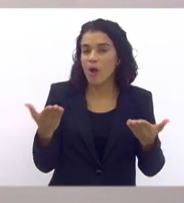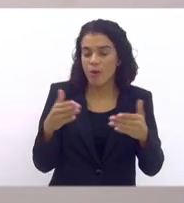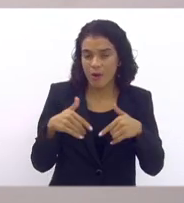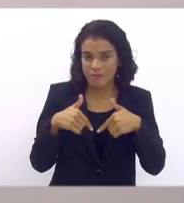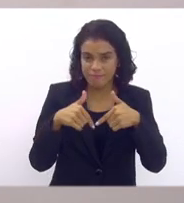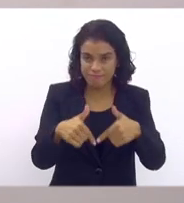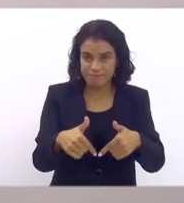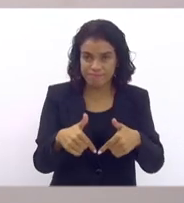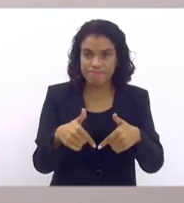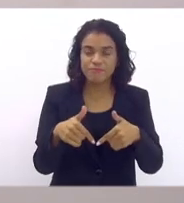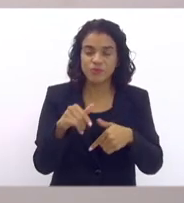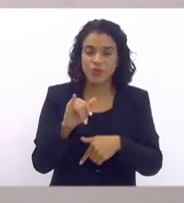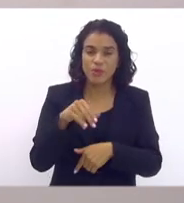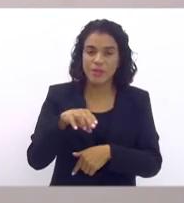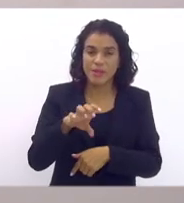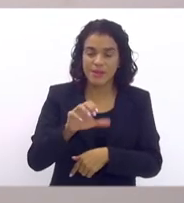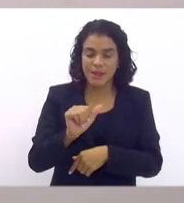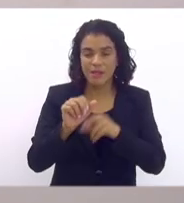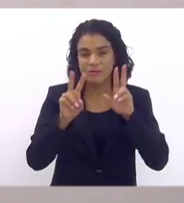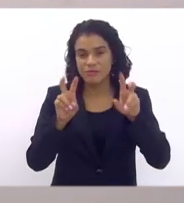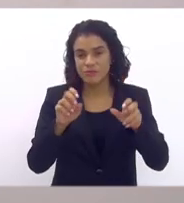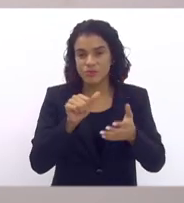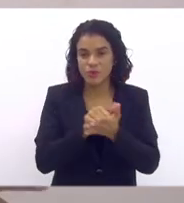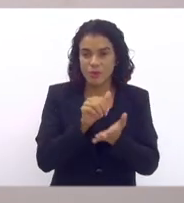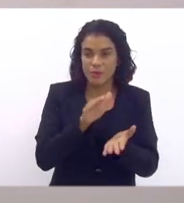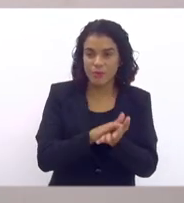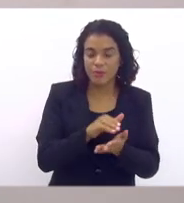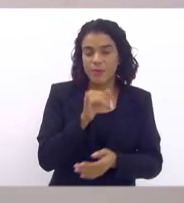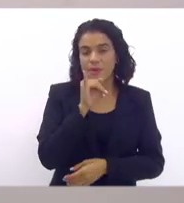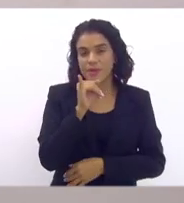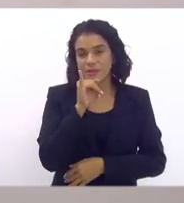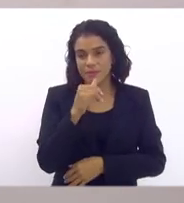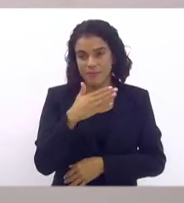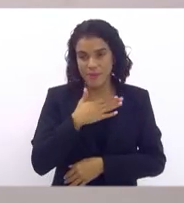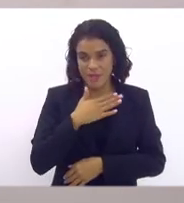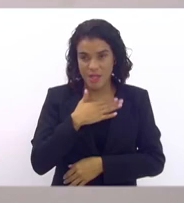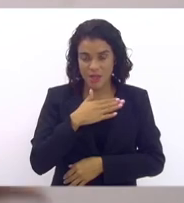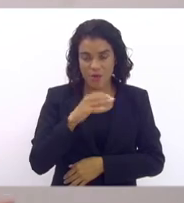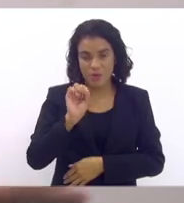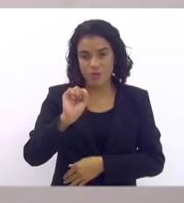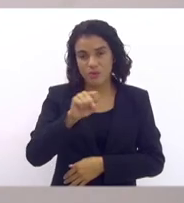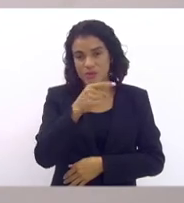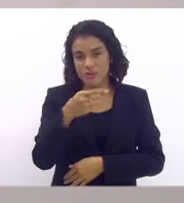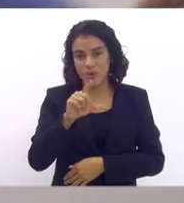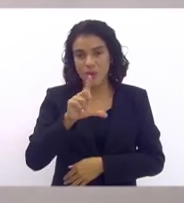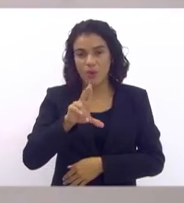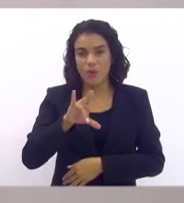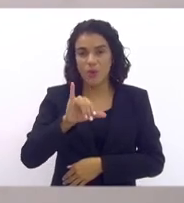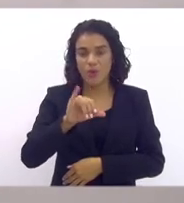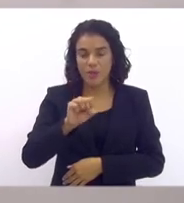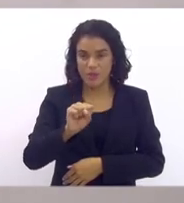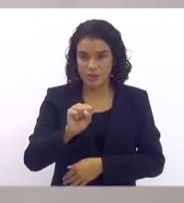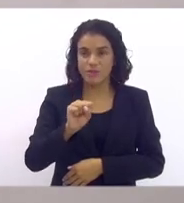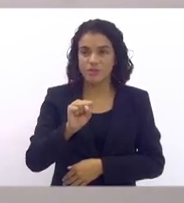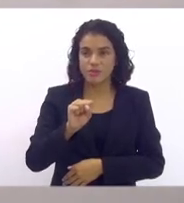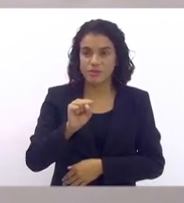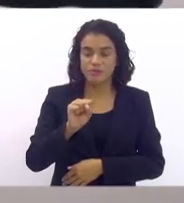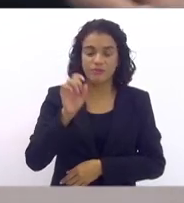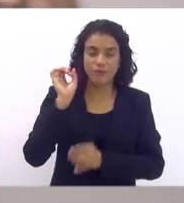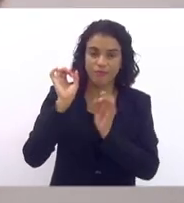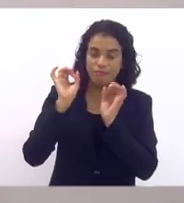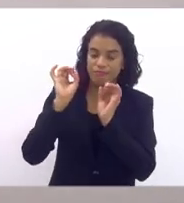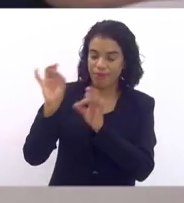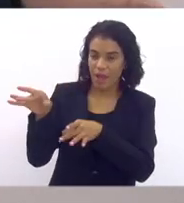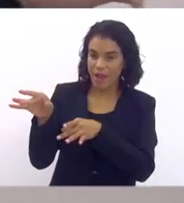ações do inéia com relação à multa pros afretador por exemplo o são luí são luí foi largado ali